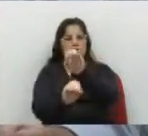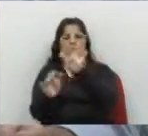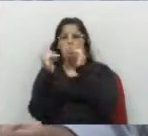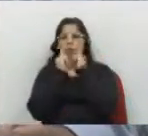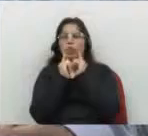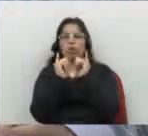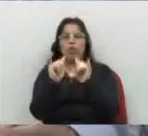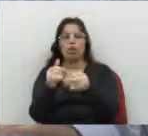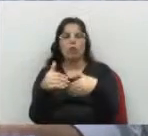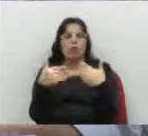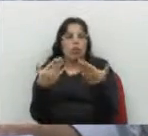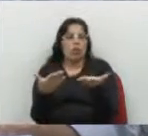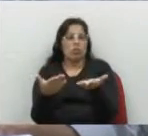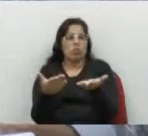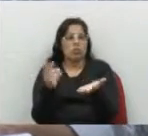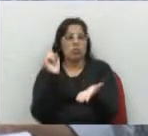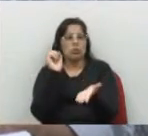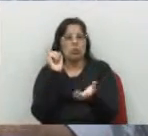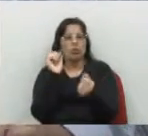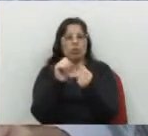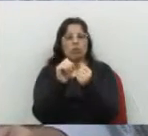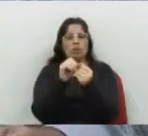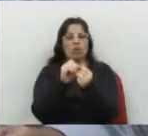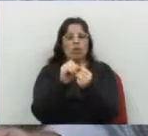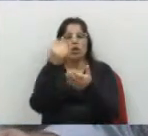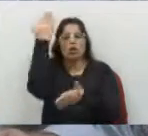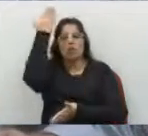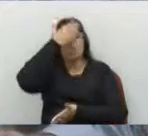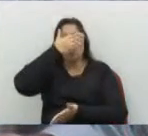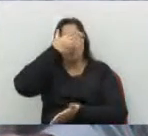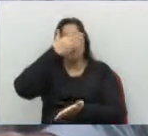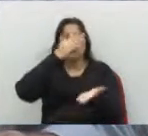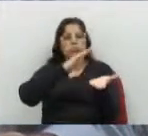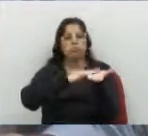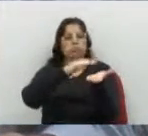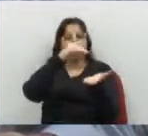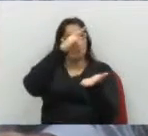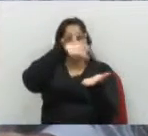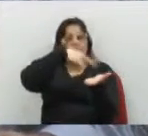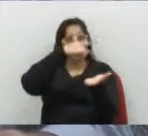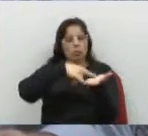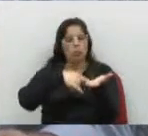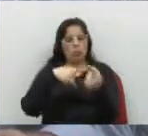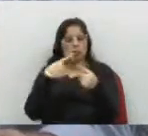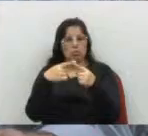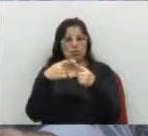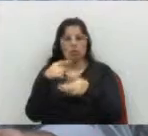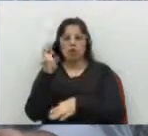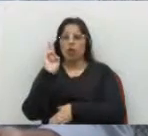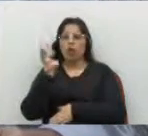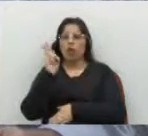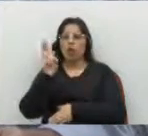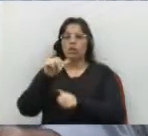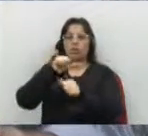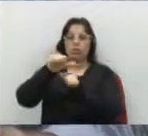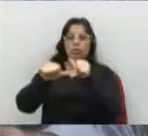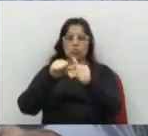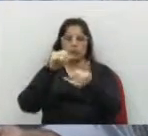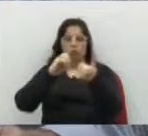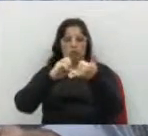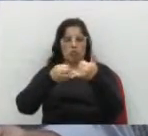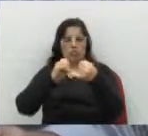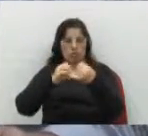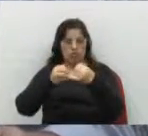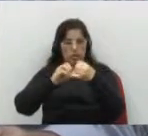quais atitudes com comprovação documental foram tomadas, e qual a razão em se trocar o feijão, uma vez que este